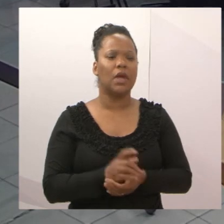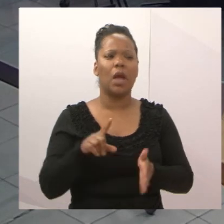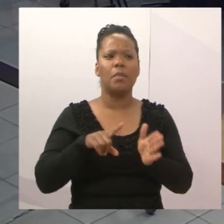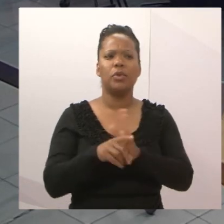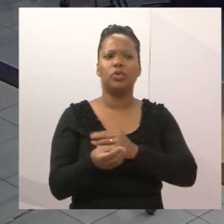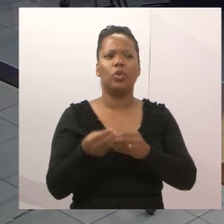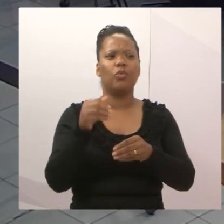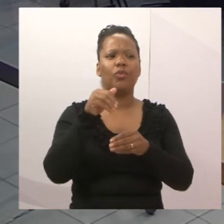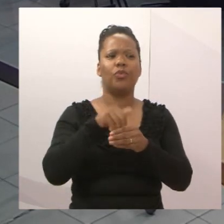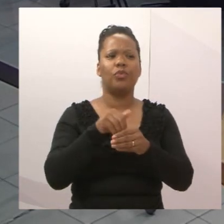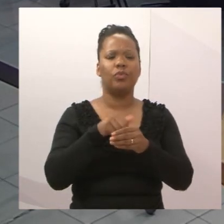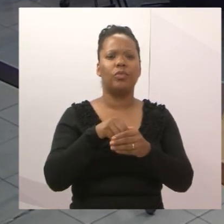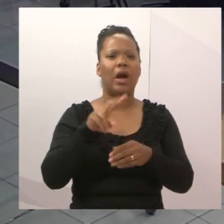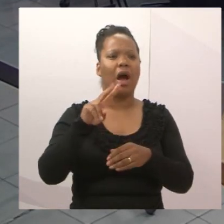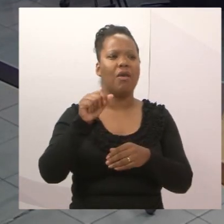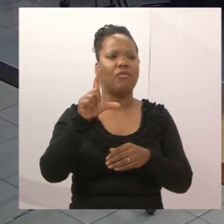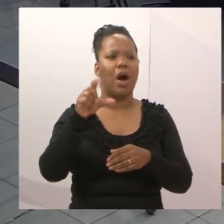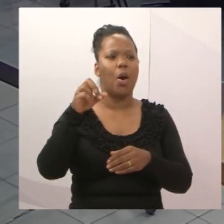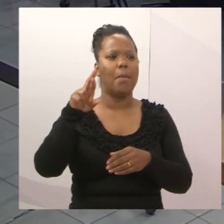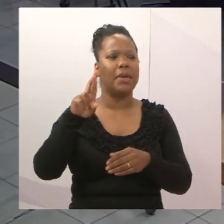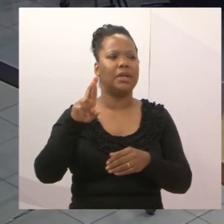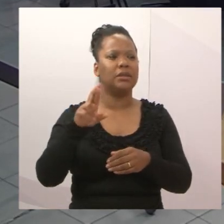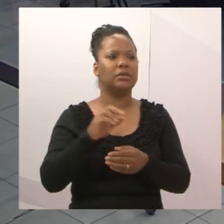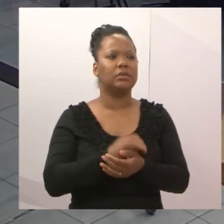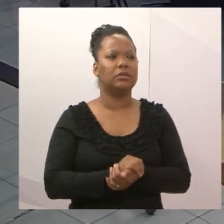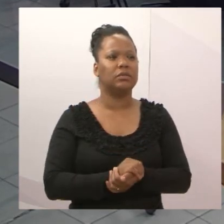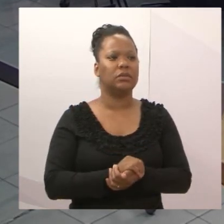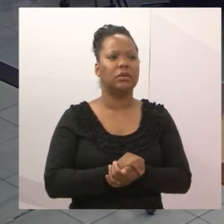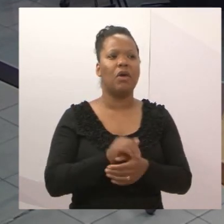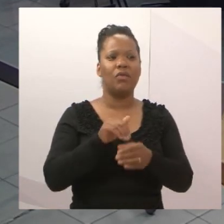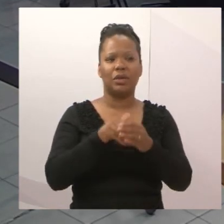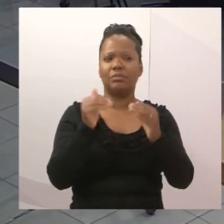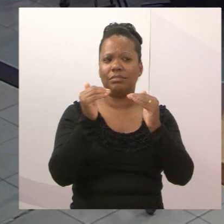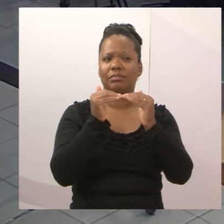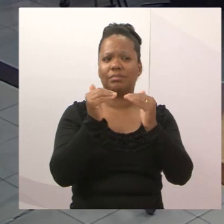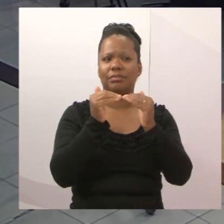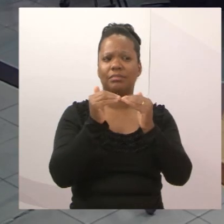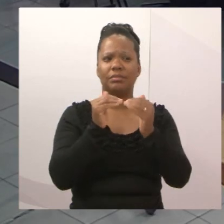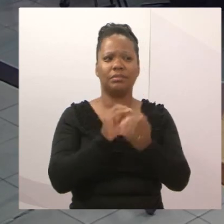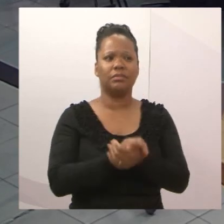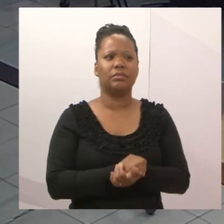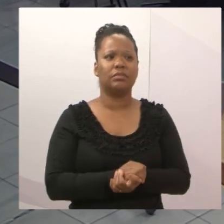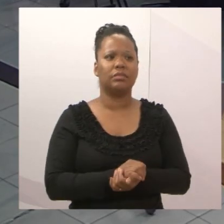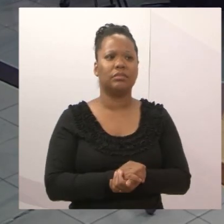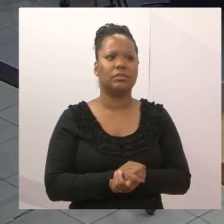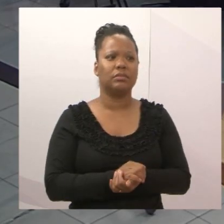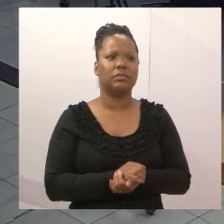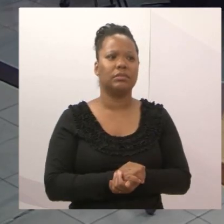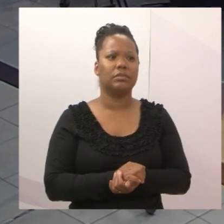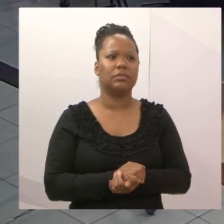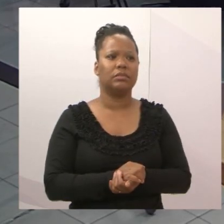Como vota o vereador Valmir do Parque Meia Lua? Favorável.